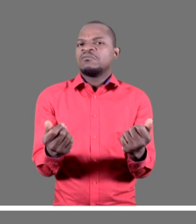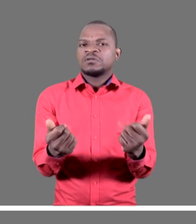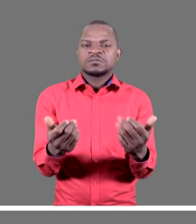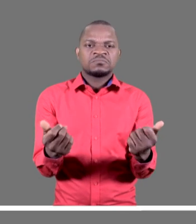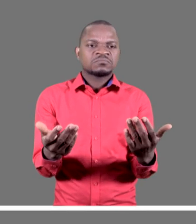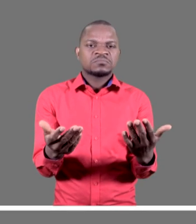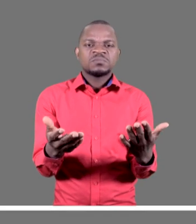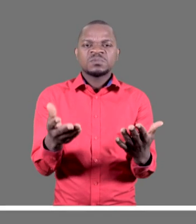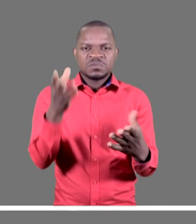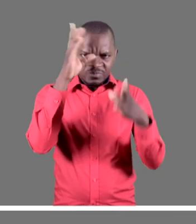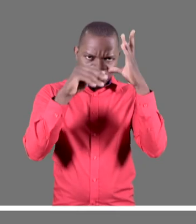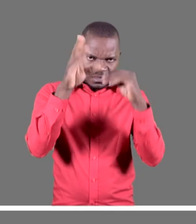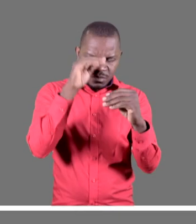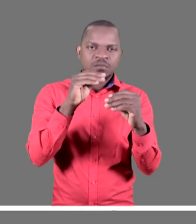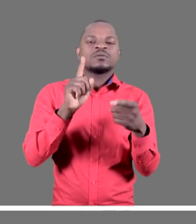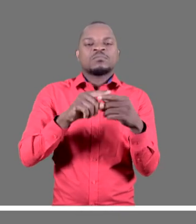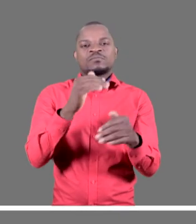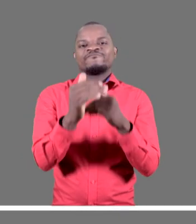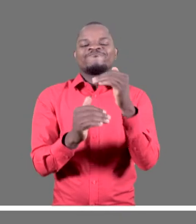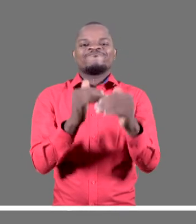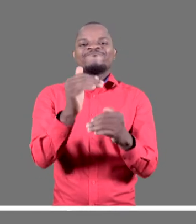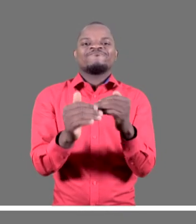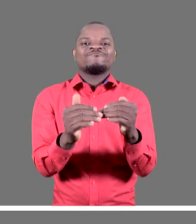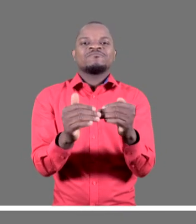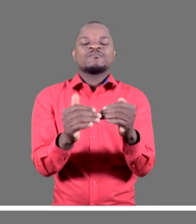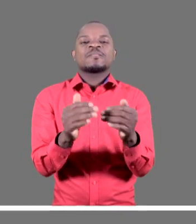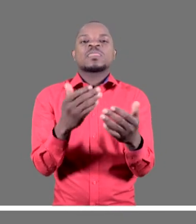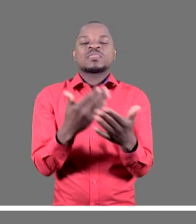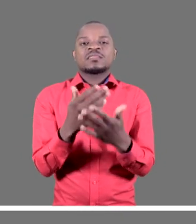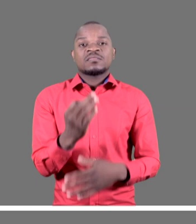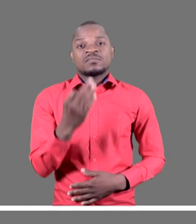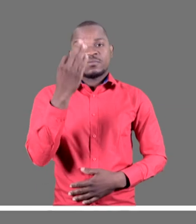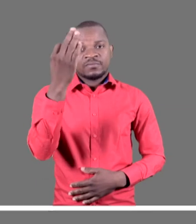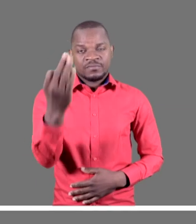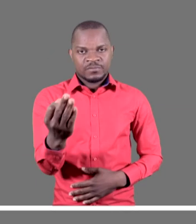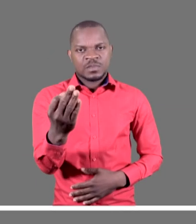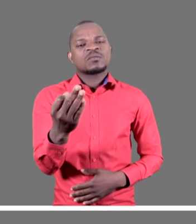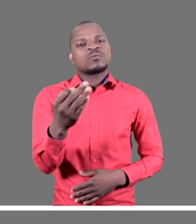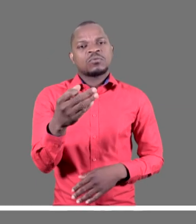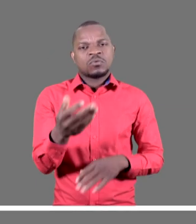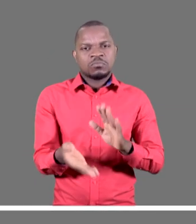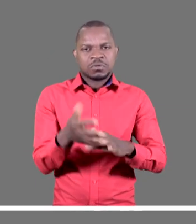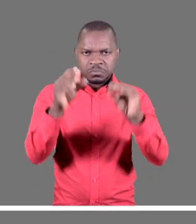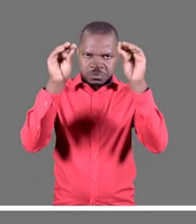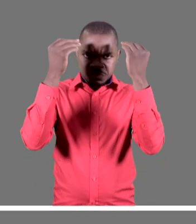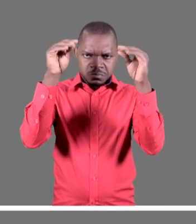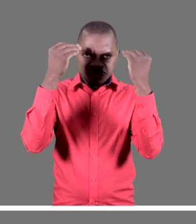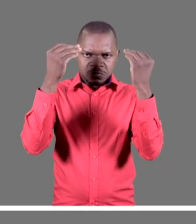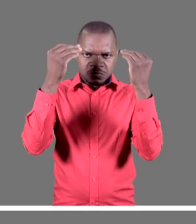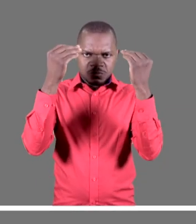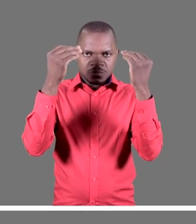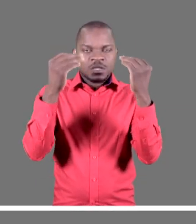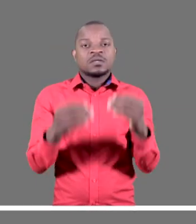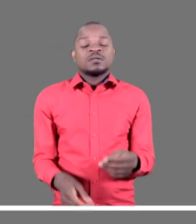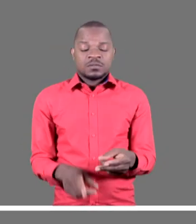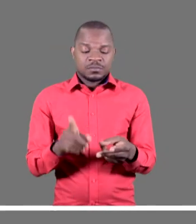desempenho na sala de aulas e para, posteriormente, poder seguir alguma formação. Agora, a